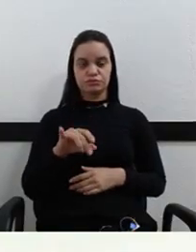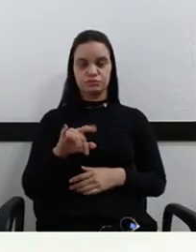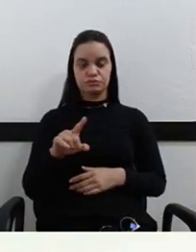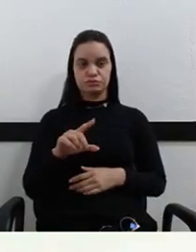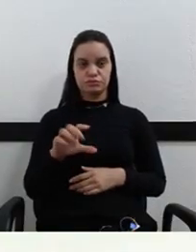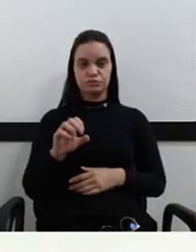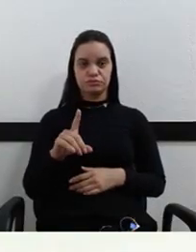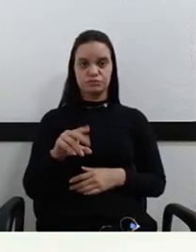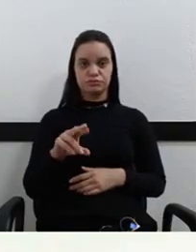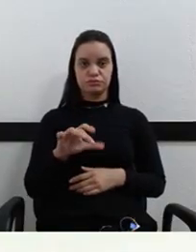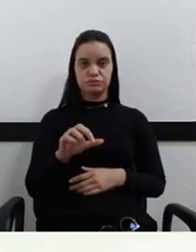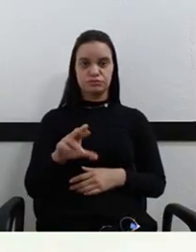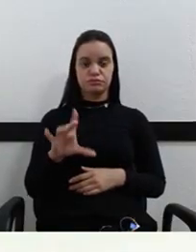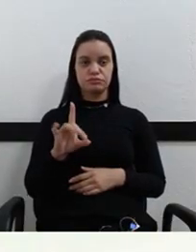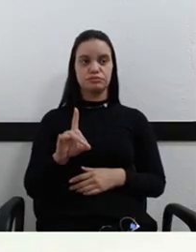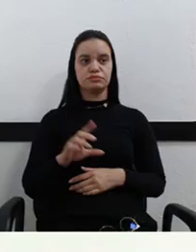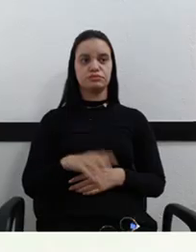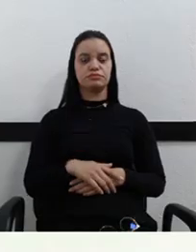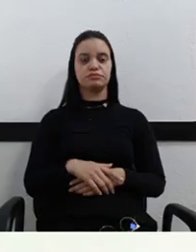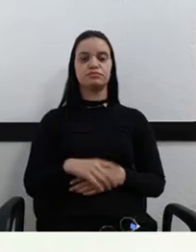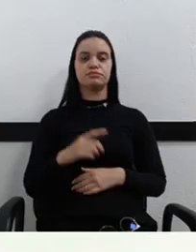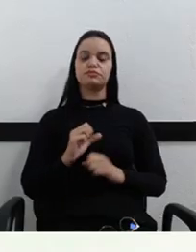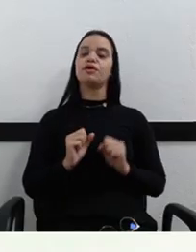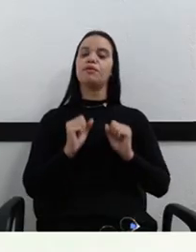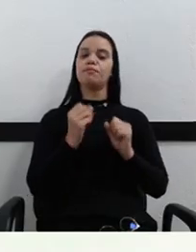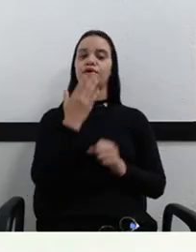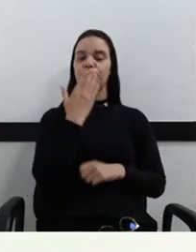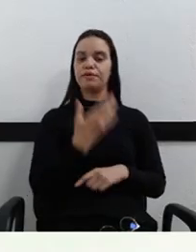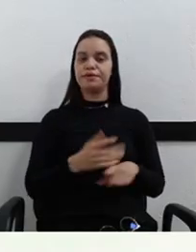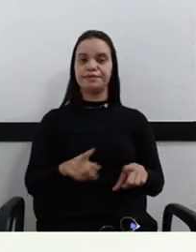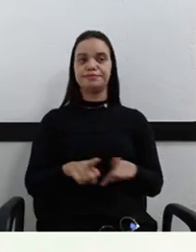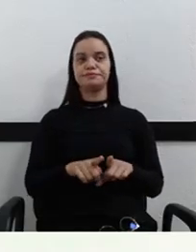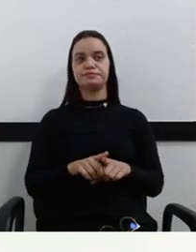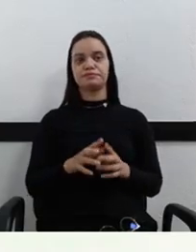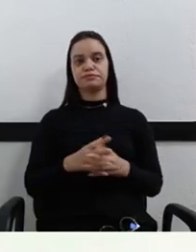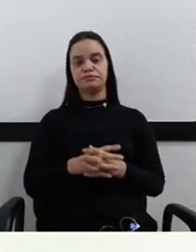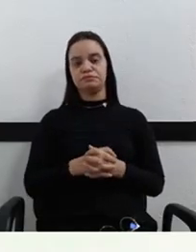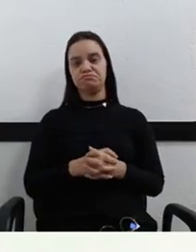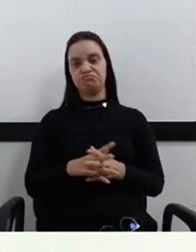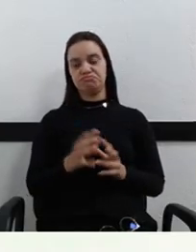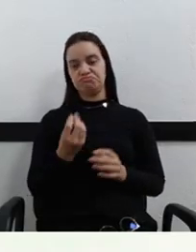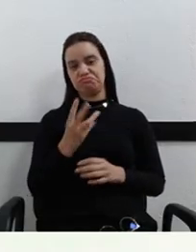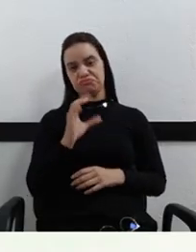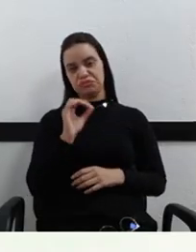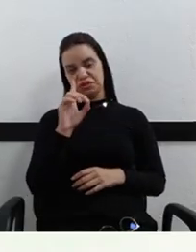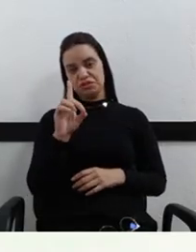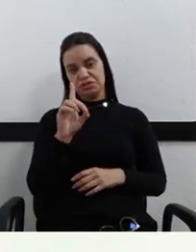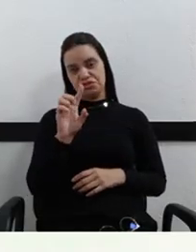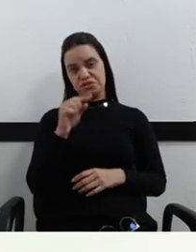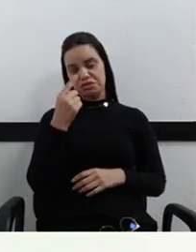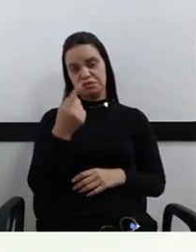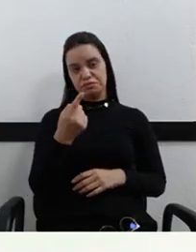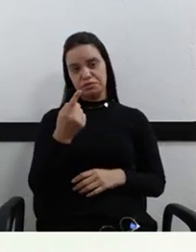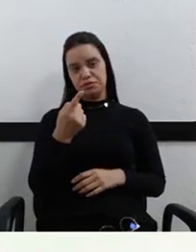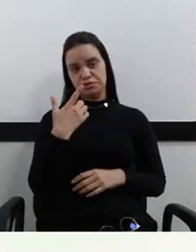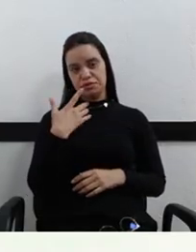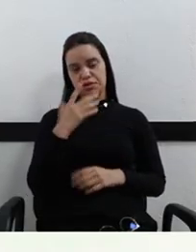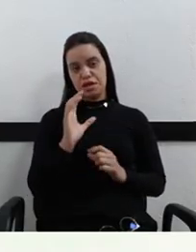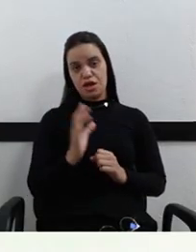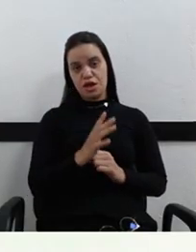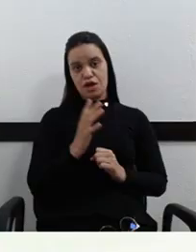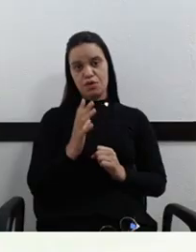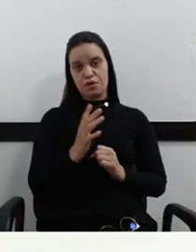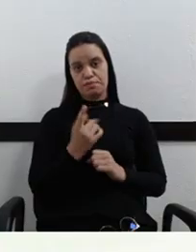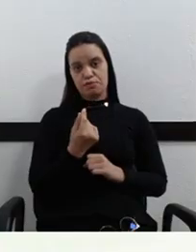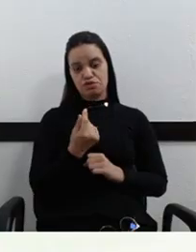dinâmica é adotada em outras instituições. A gente pode pedir o indeferimento, por exemplo, de 30 dias de compensação. E aí, o impacto orçamentário disso, eu vi a